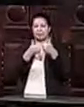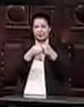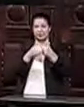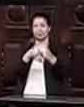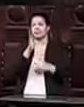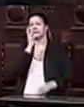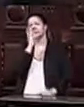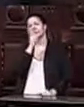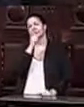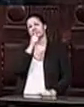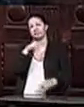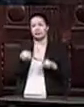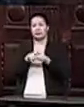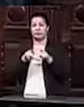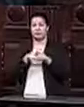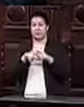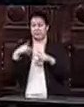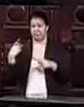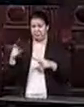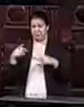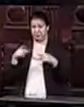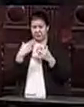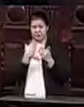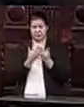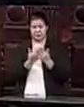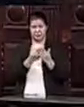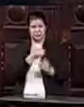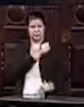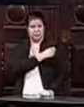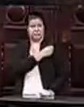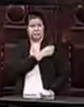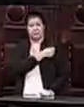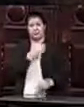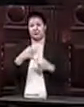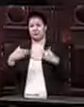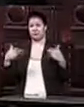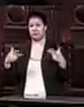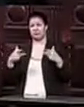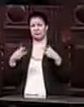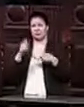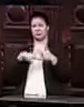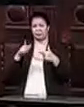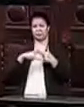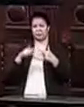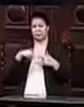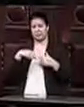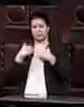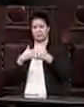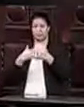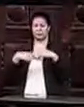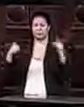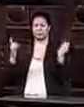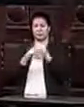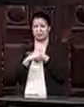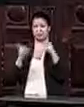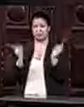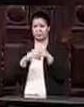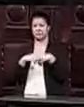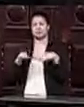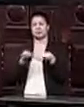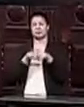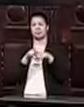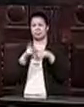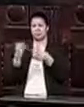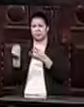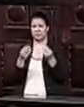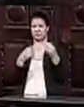demora um penoso tempo para os estudantes, o problema do limite de viagens, o problema de estudantes que têm aula sábado, que muitas vezes tem constrangimento